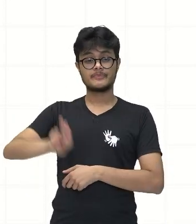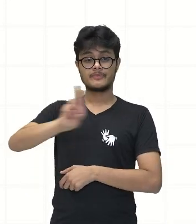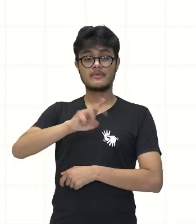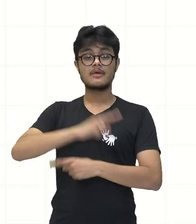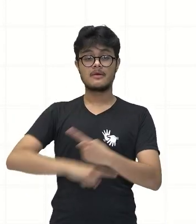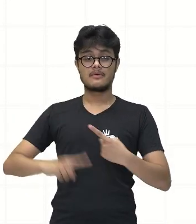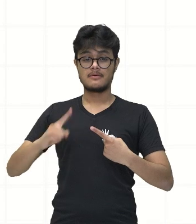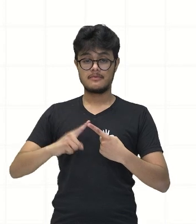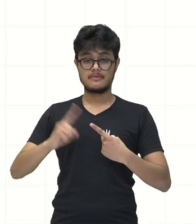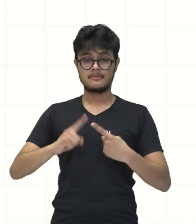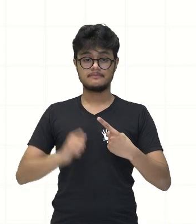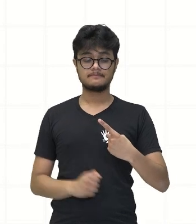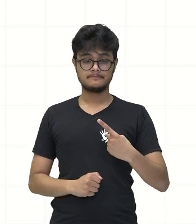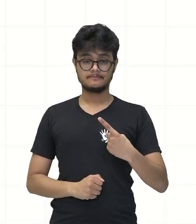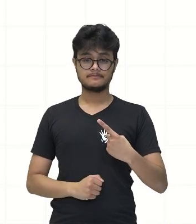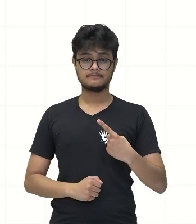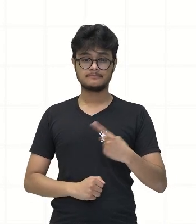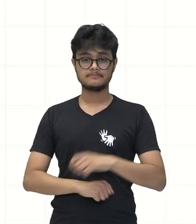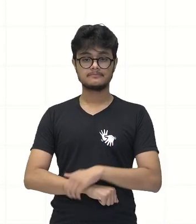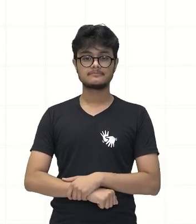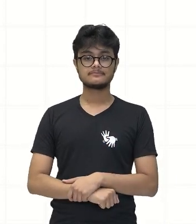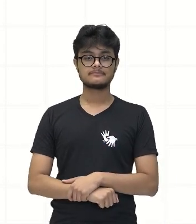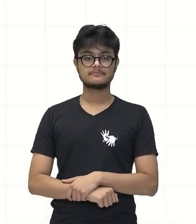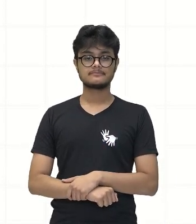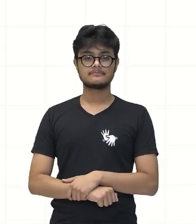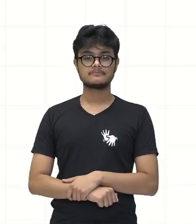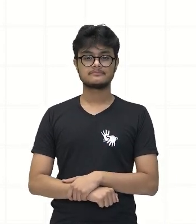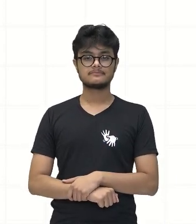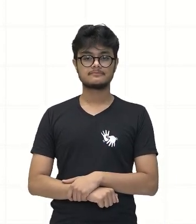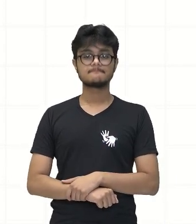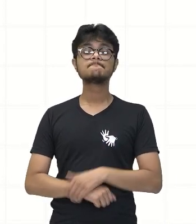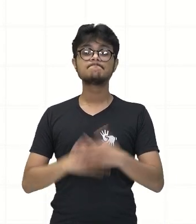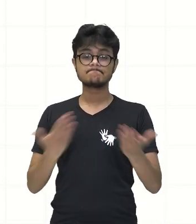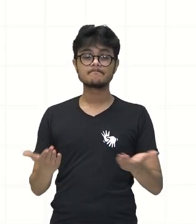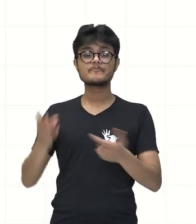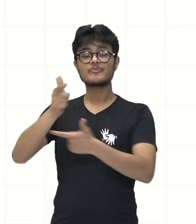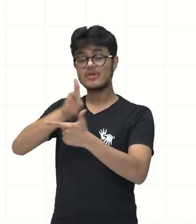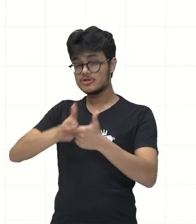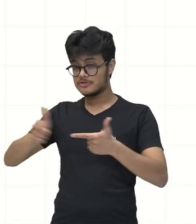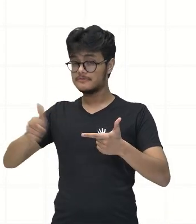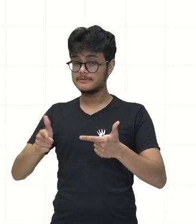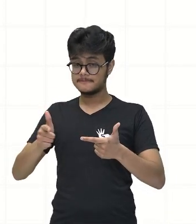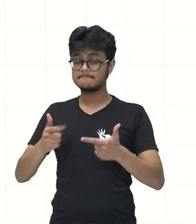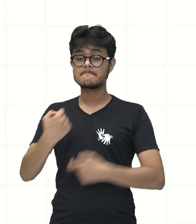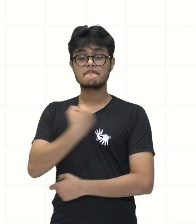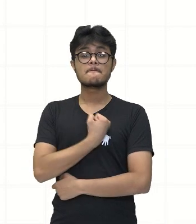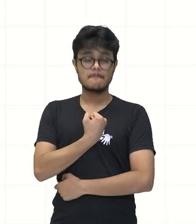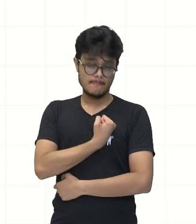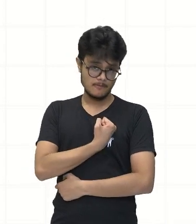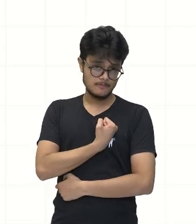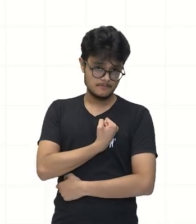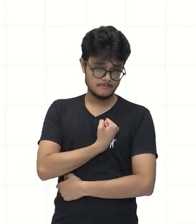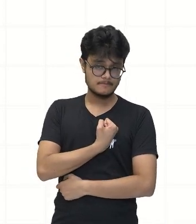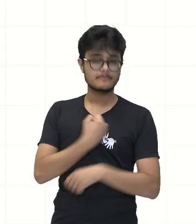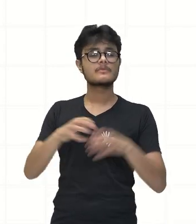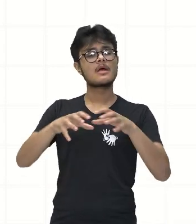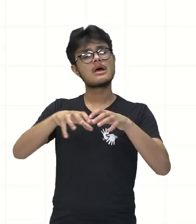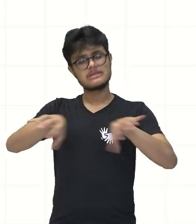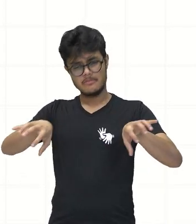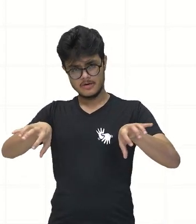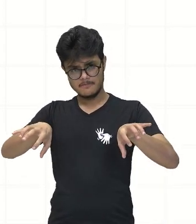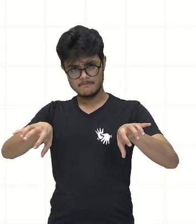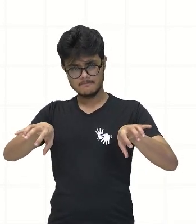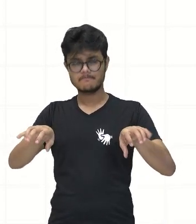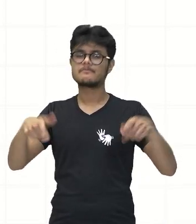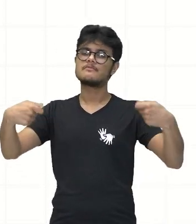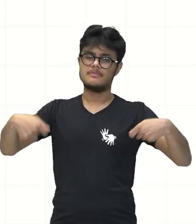passo, nós vamos fazer a fatoração desse número que eu quero, né, de